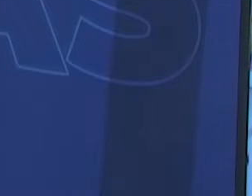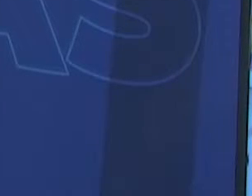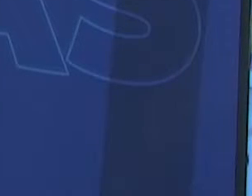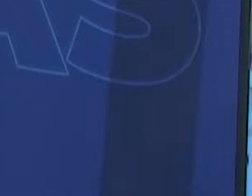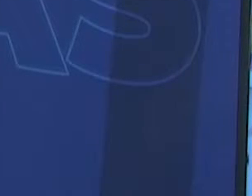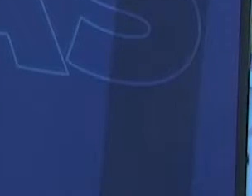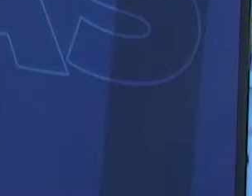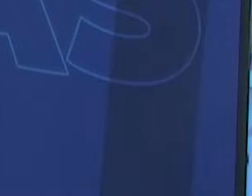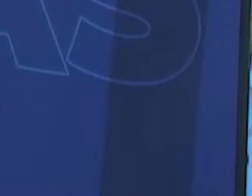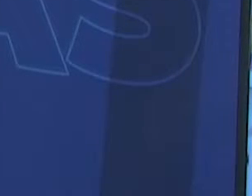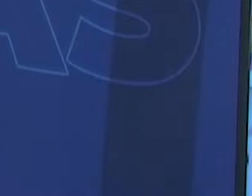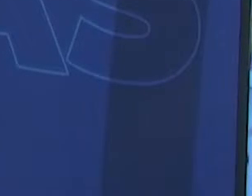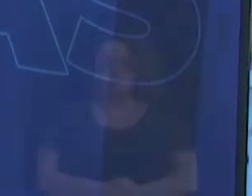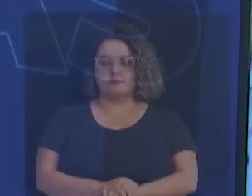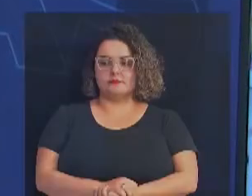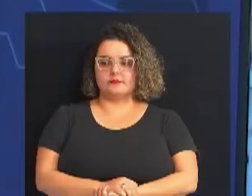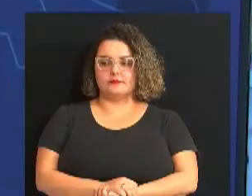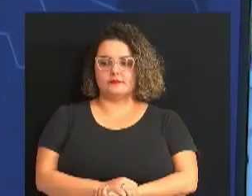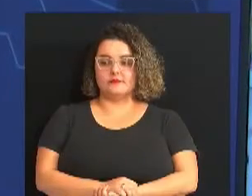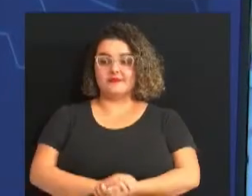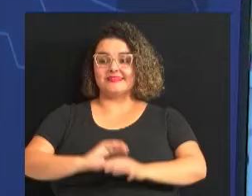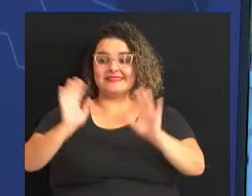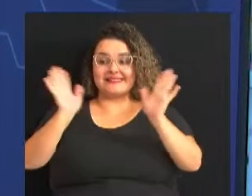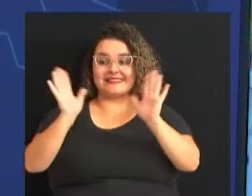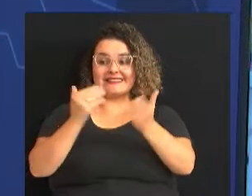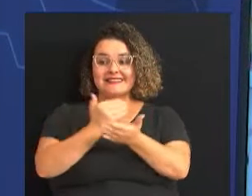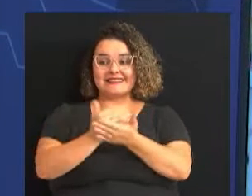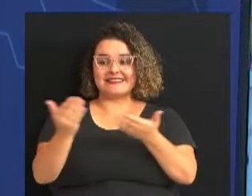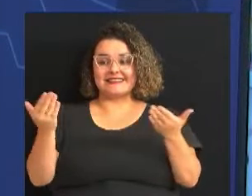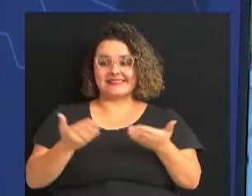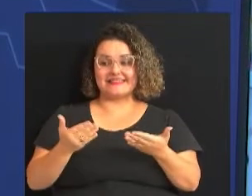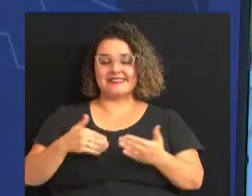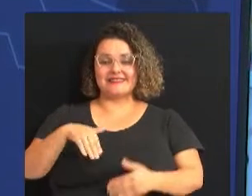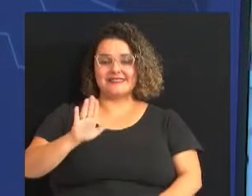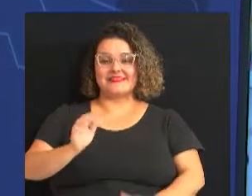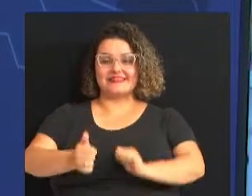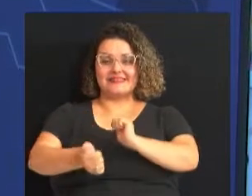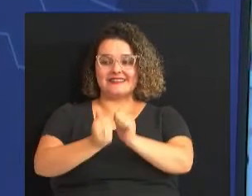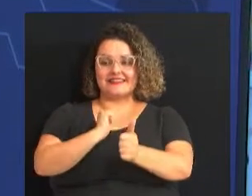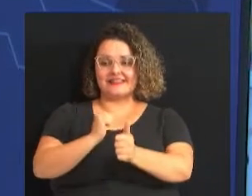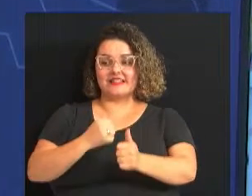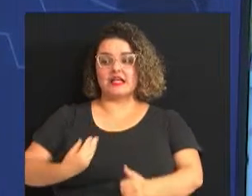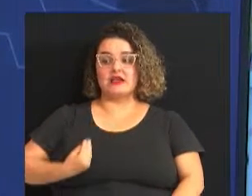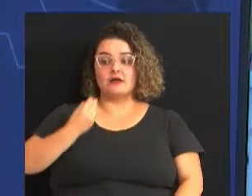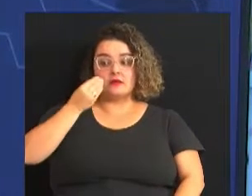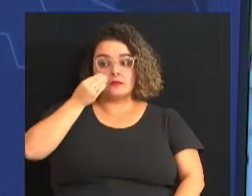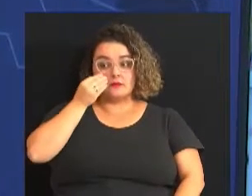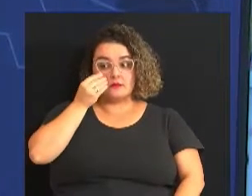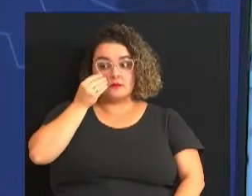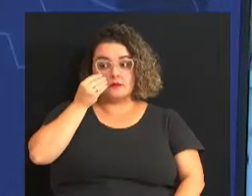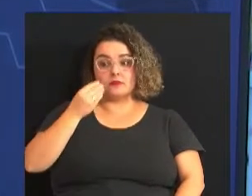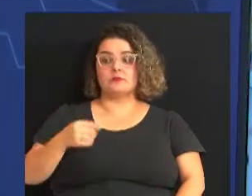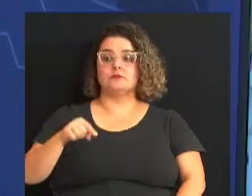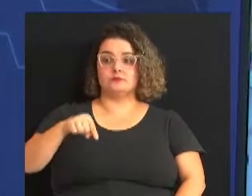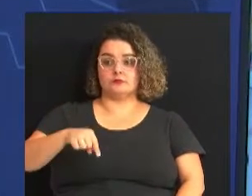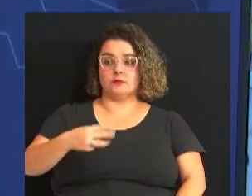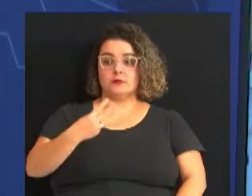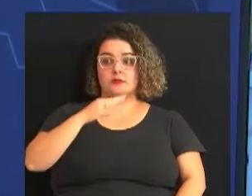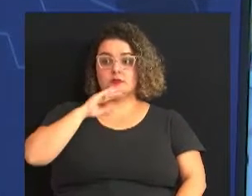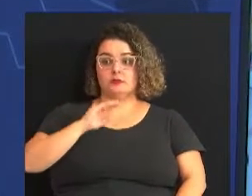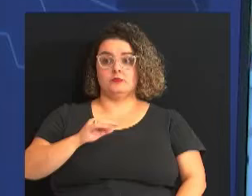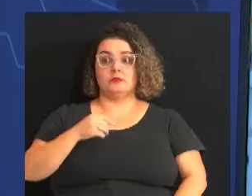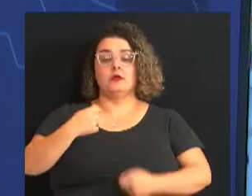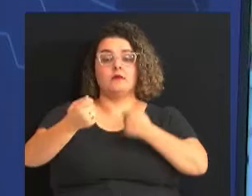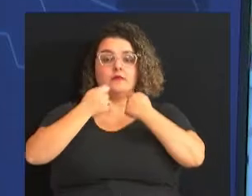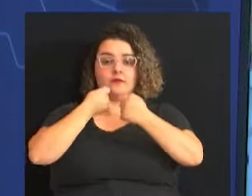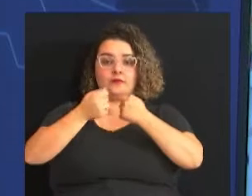Olá, começa agora o Mais Esportes ao vivo, 3 horas da tarde. Durante este mês de julho, farei algumas